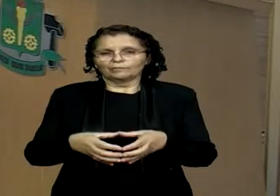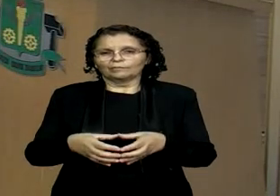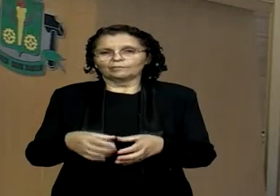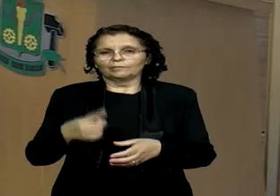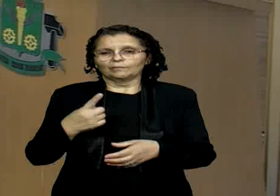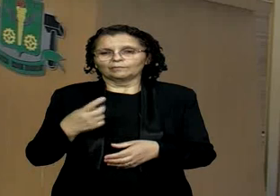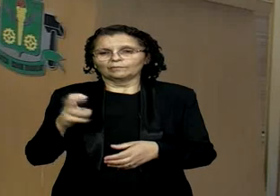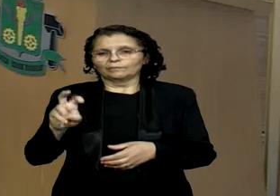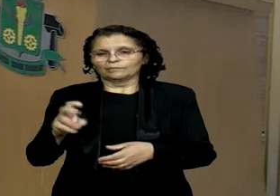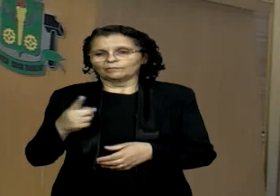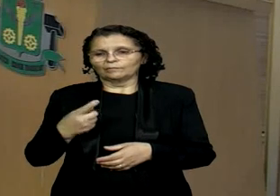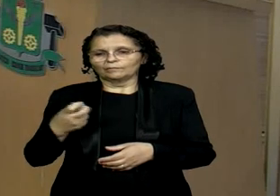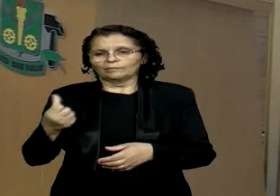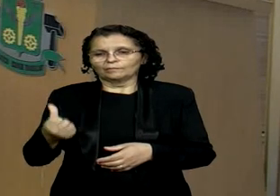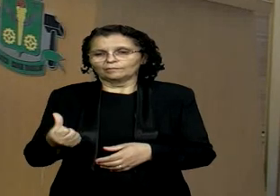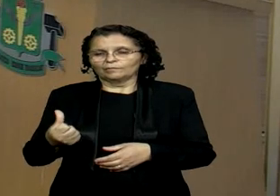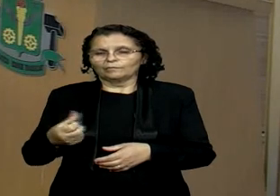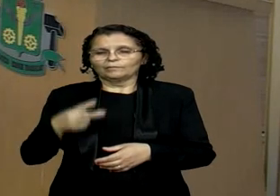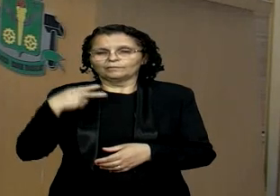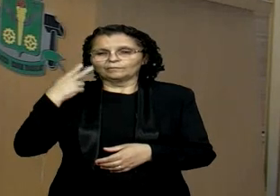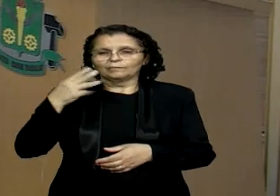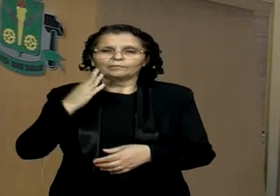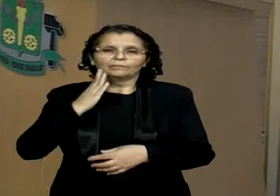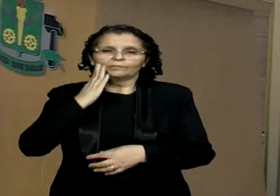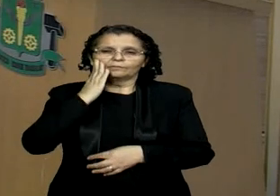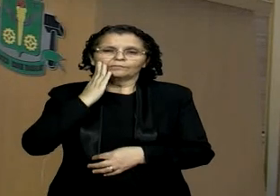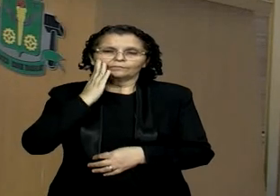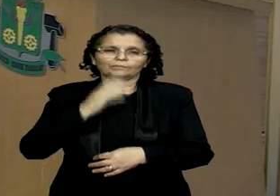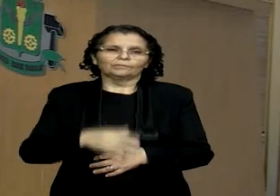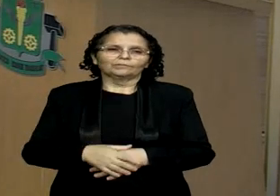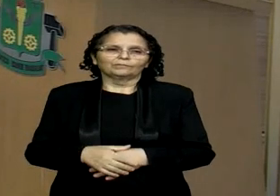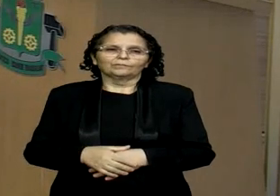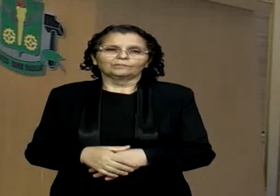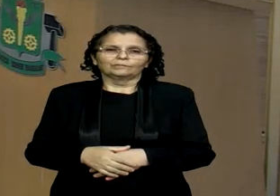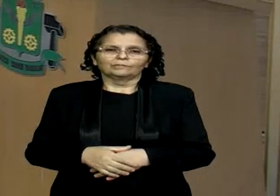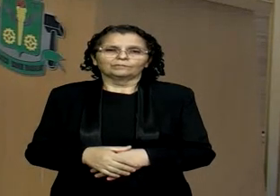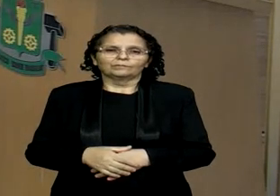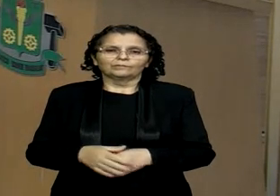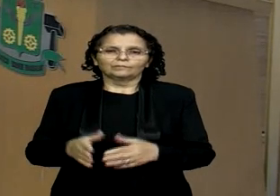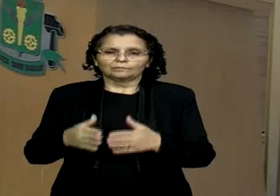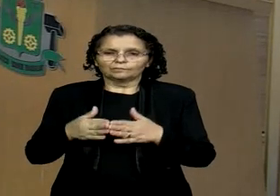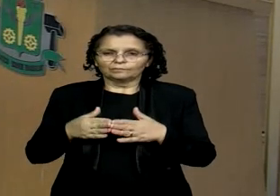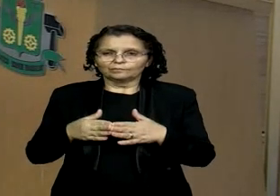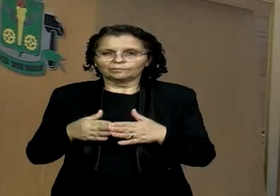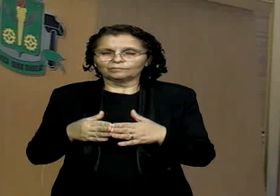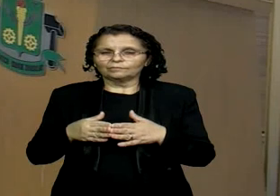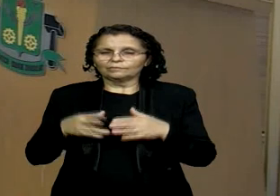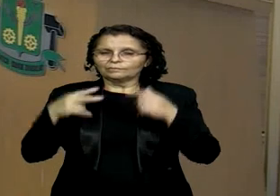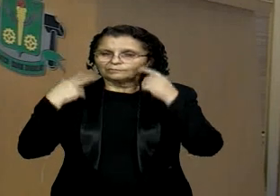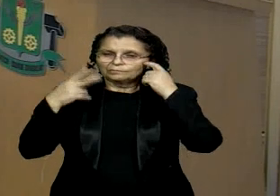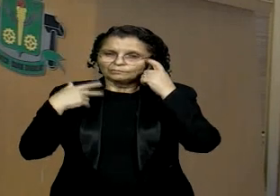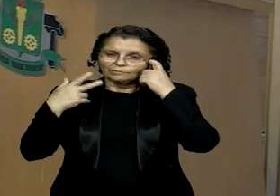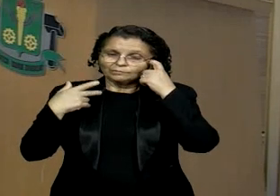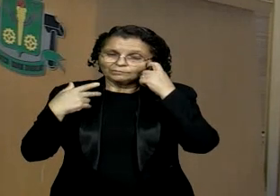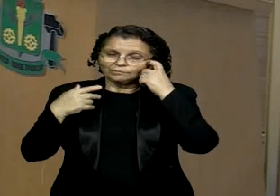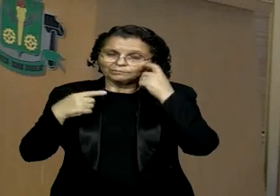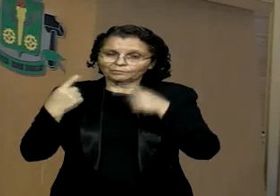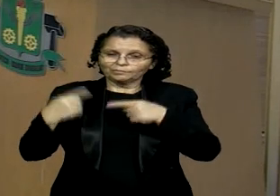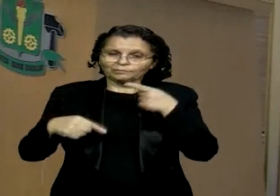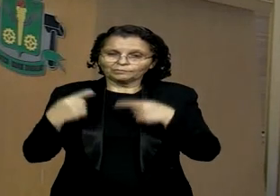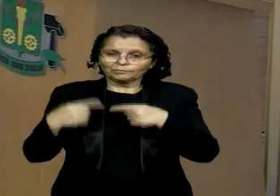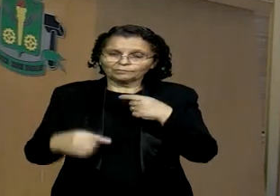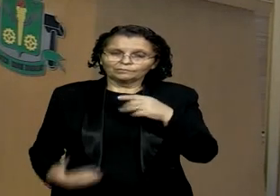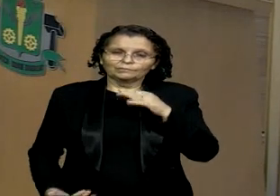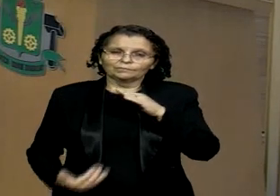moção 115, moção 116, do nobre vereador Paulo Júnior. Pela ordem, presidente. Pela ordem, nobre vereador Paulo Júnior. Para discutir.